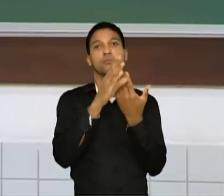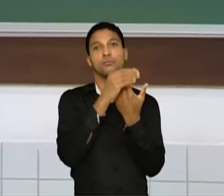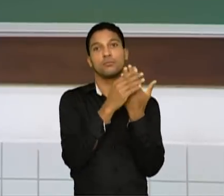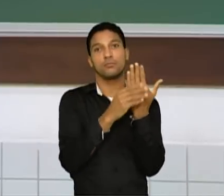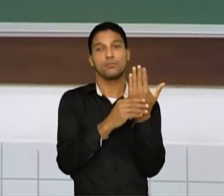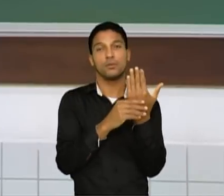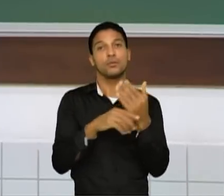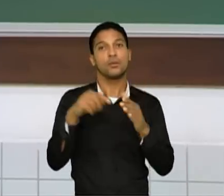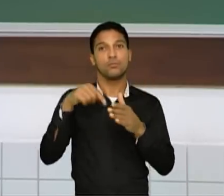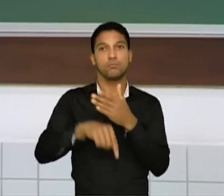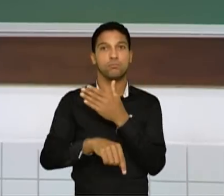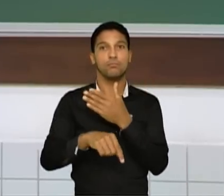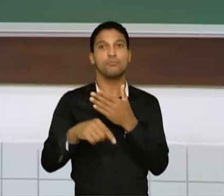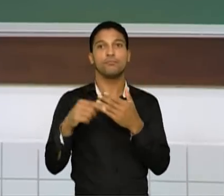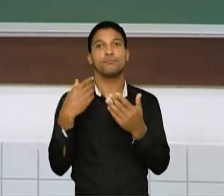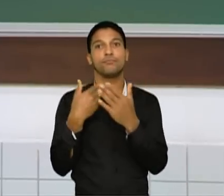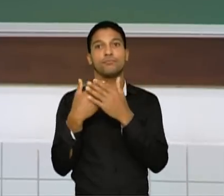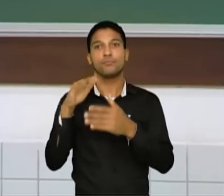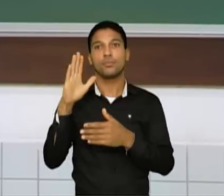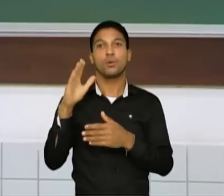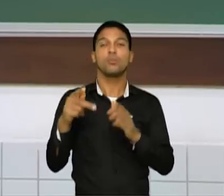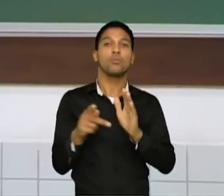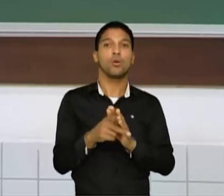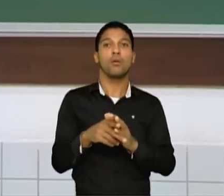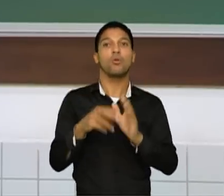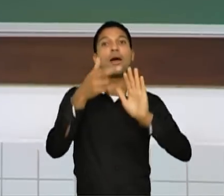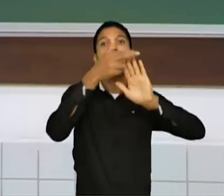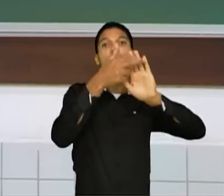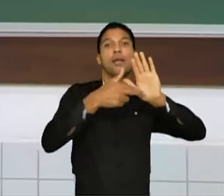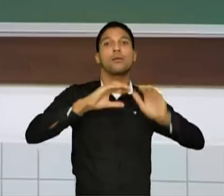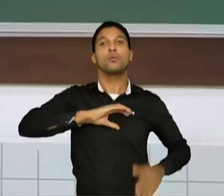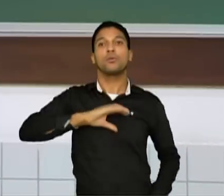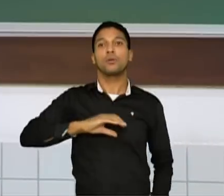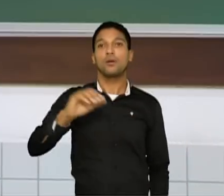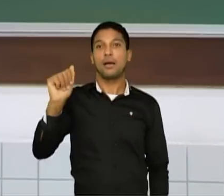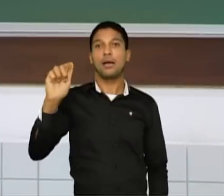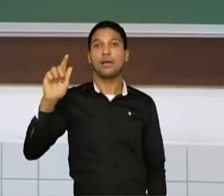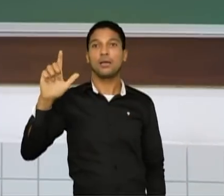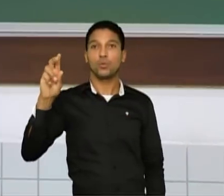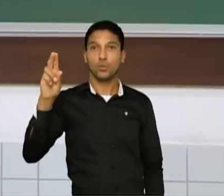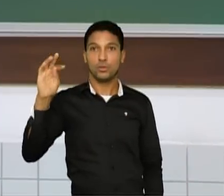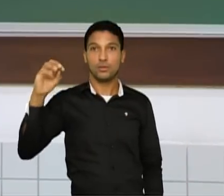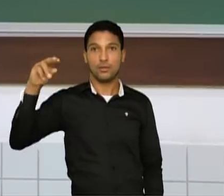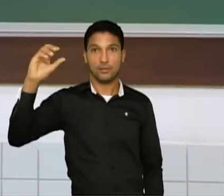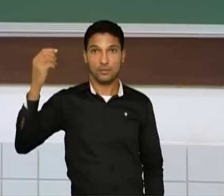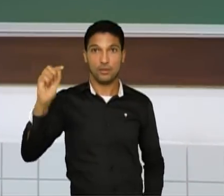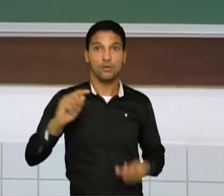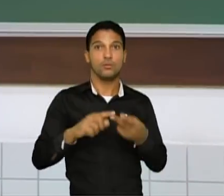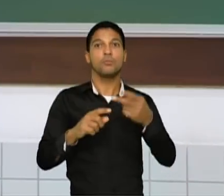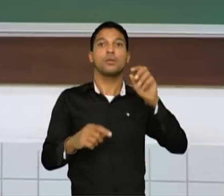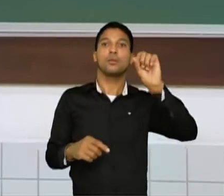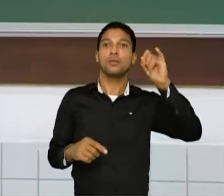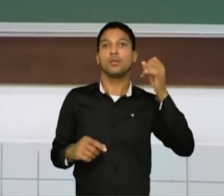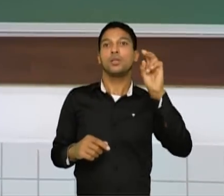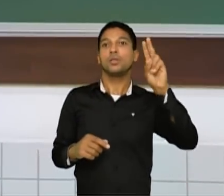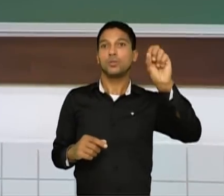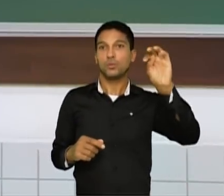sobre a questão das derivações por aglutinação, justaposição, e agradeço imensamente a participação